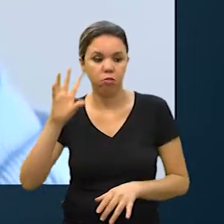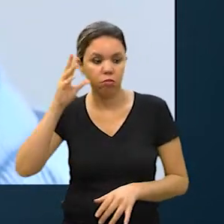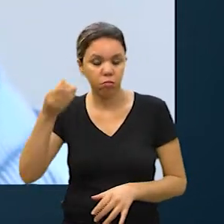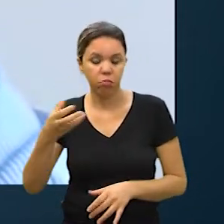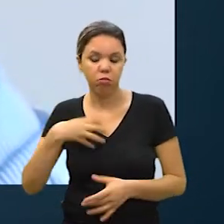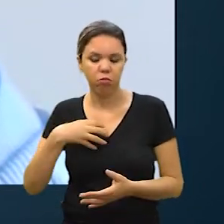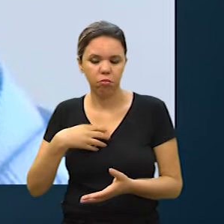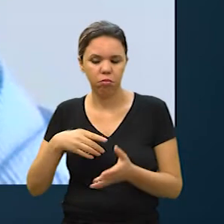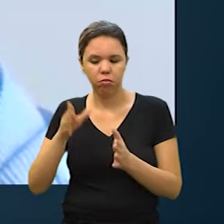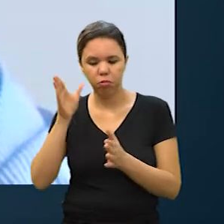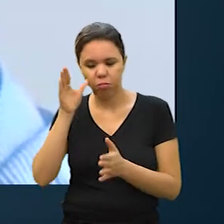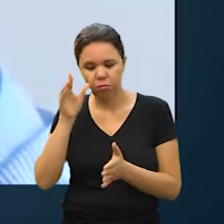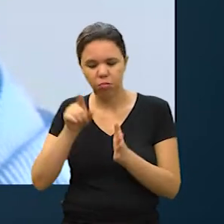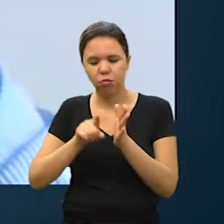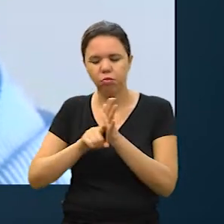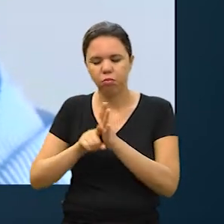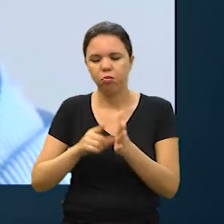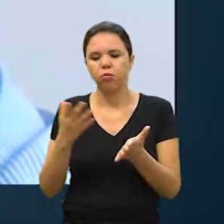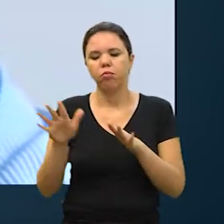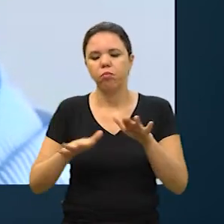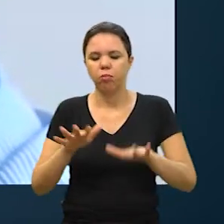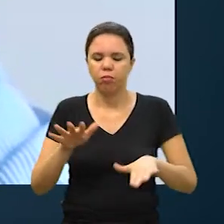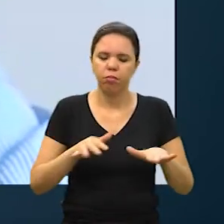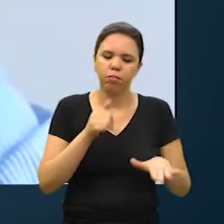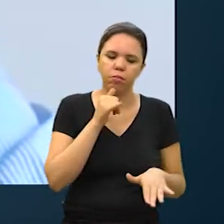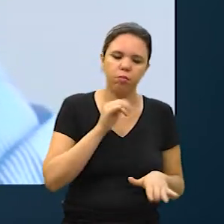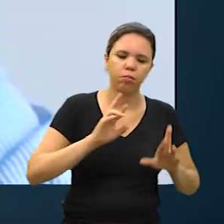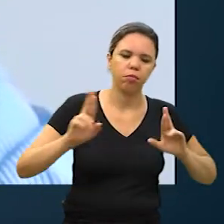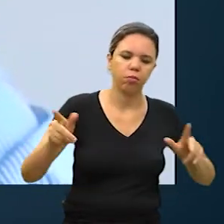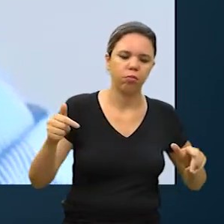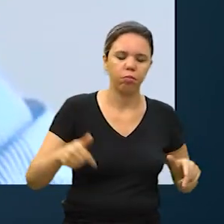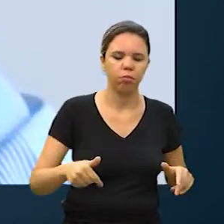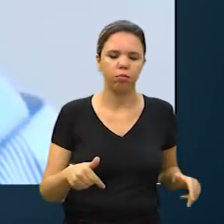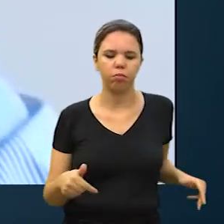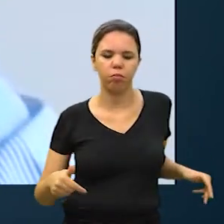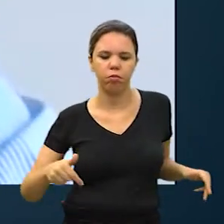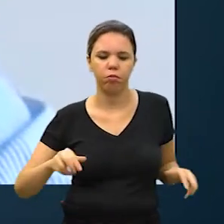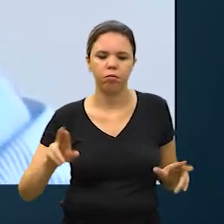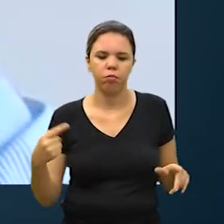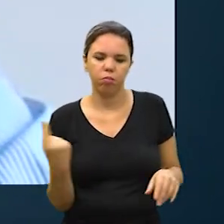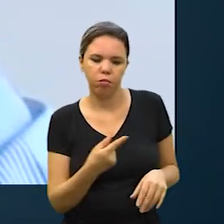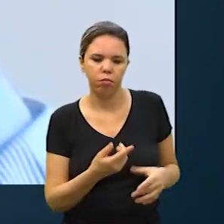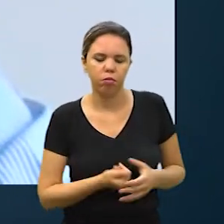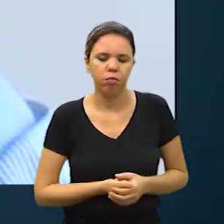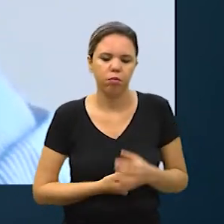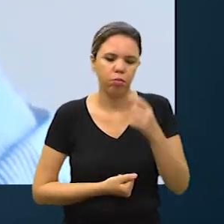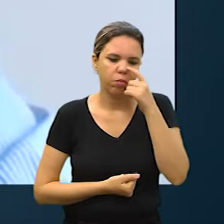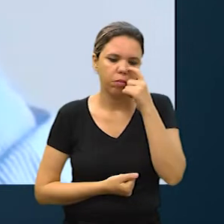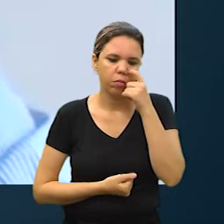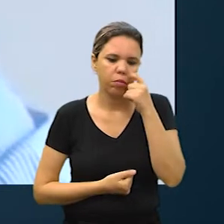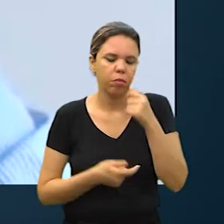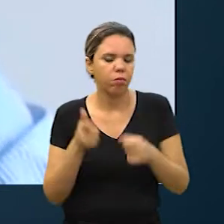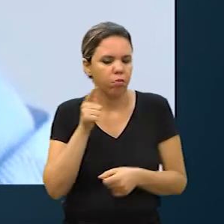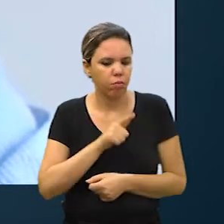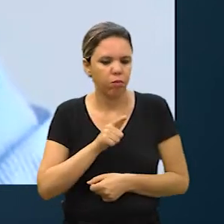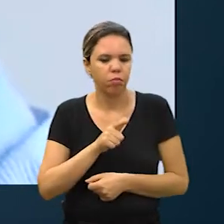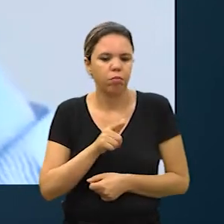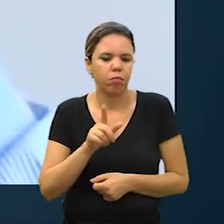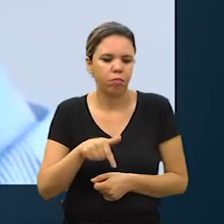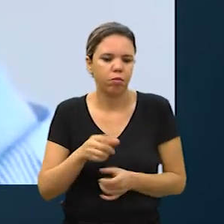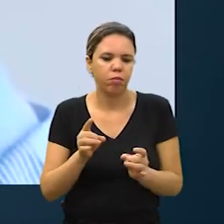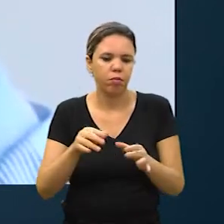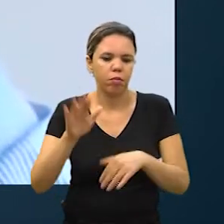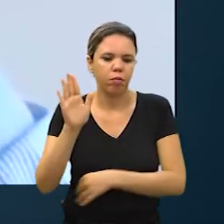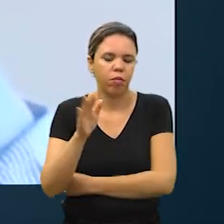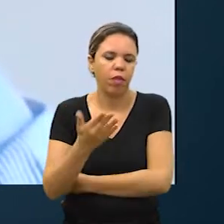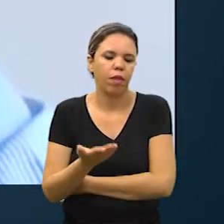entender como é que funciona. Tem situação que, às vezes, o nosso diferencial, essa questão diferente nossa, que você consegue, com isso, vender